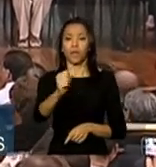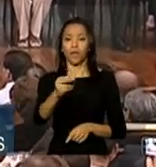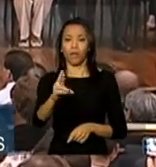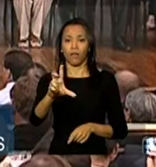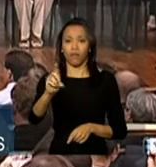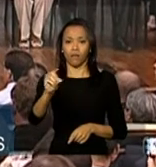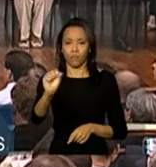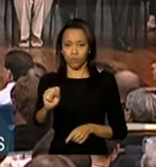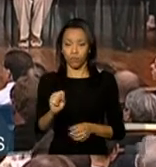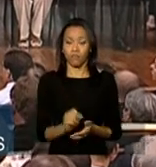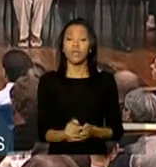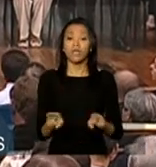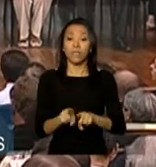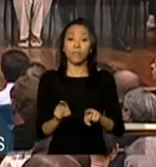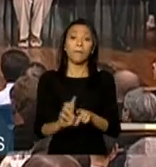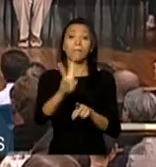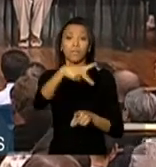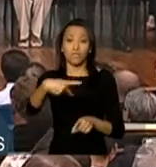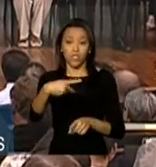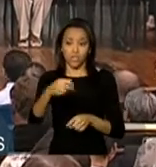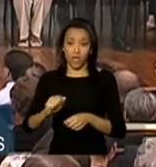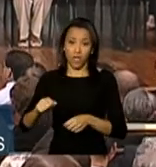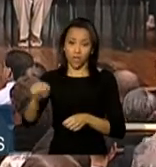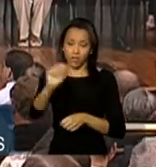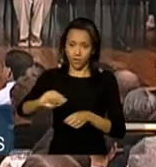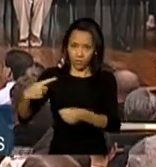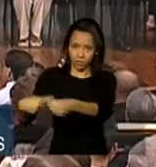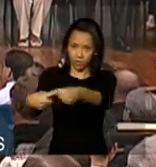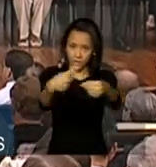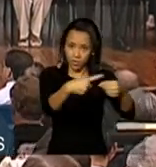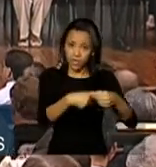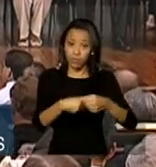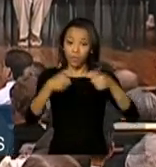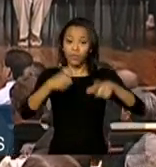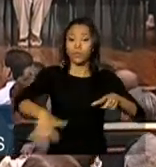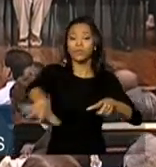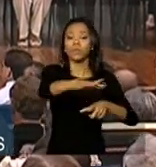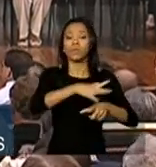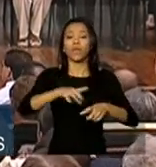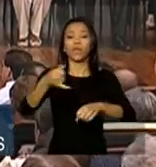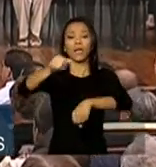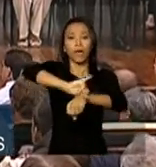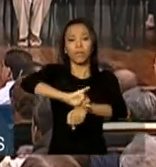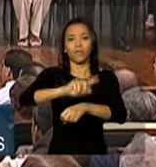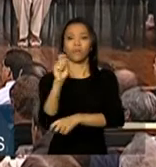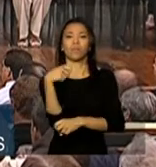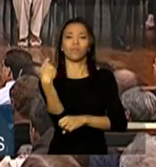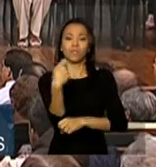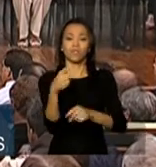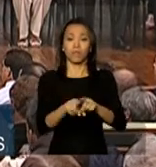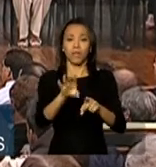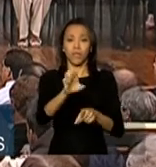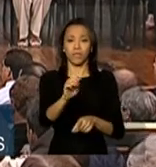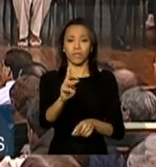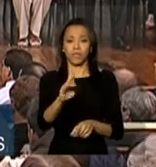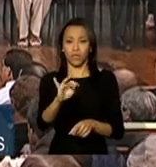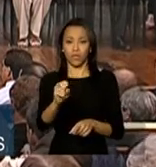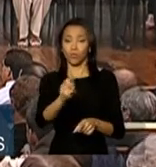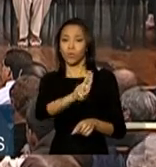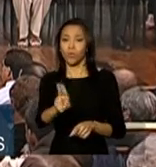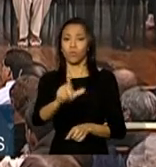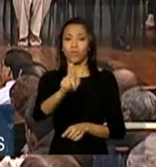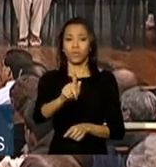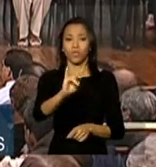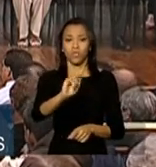Presidente da Associação dos Municípios da Grande Porto Alegre e prefeito de Esteio, Gilmar Antônio